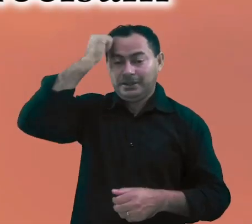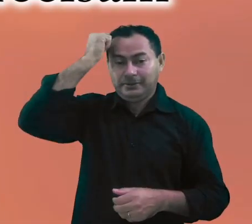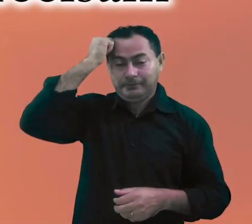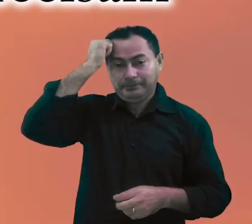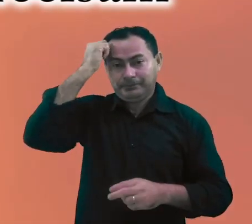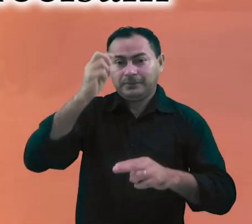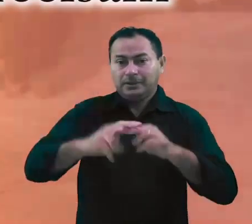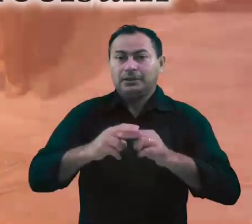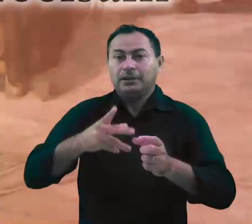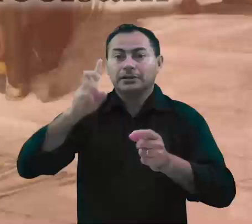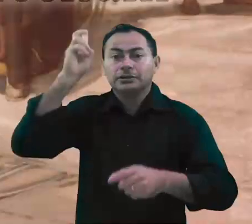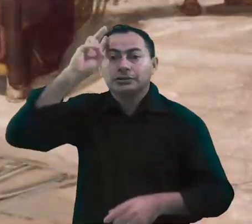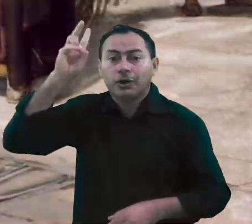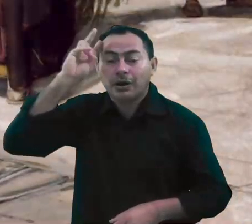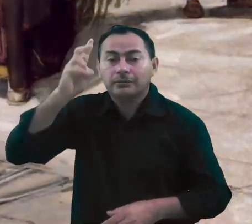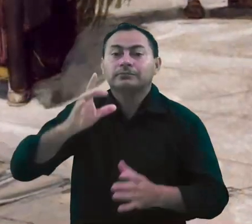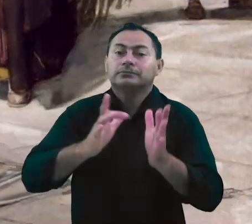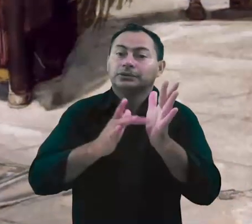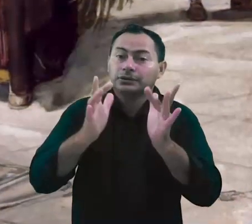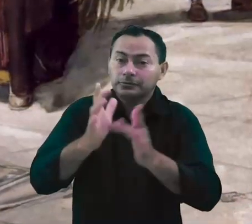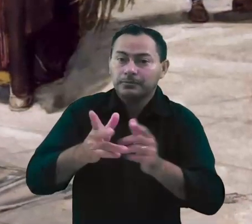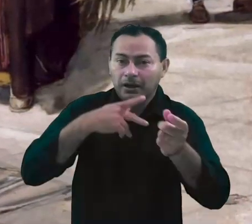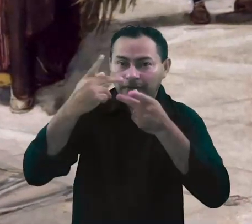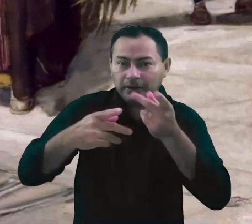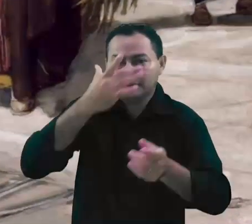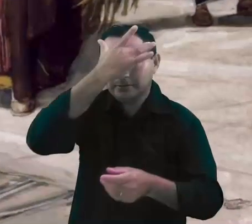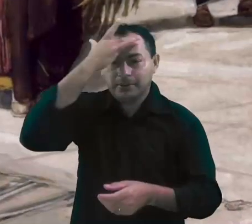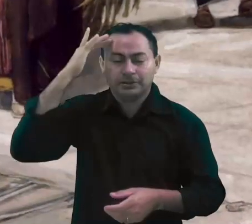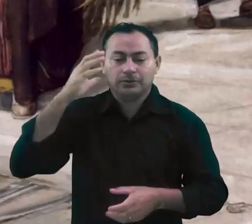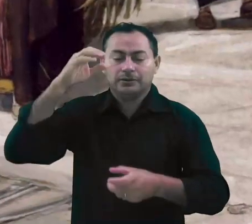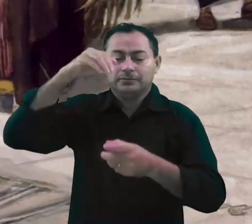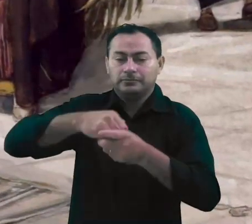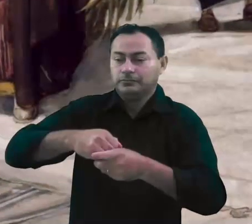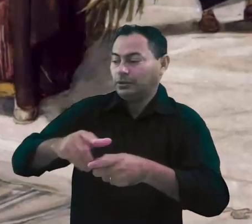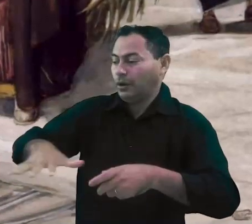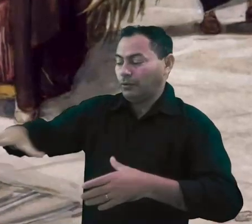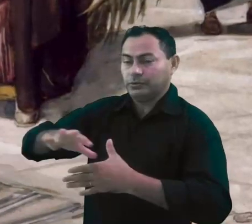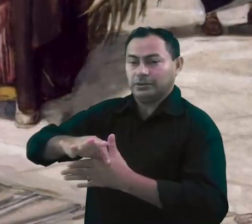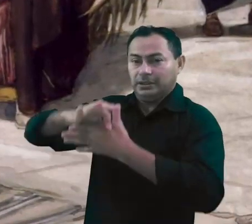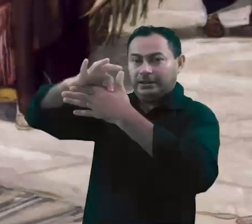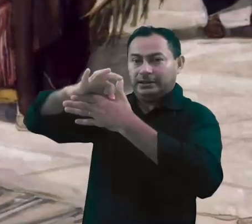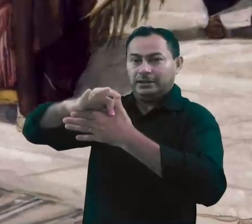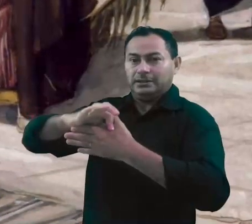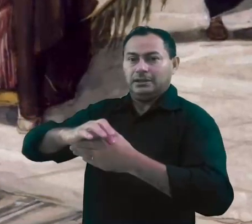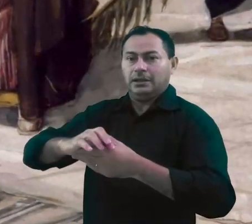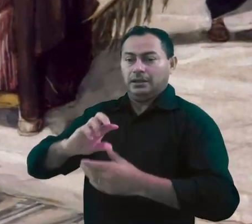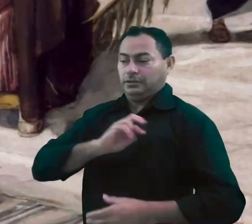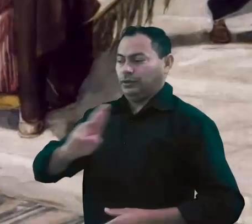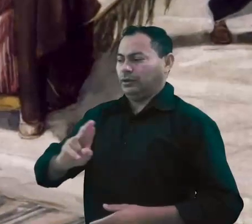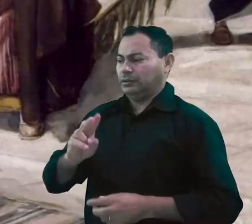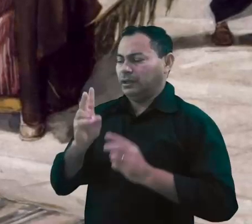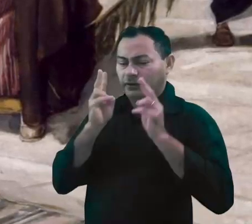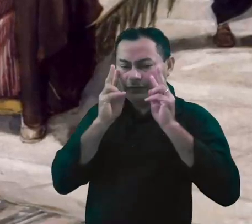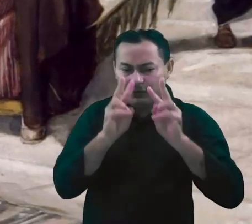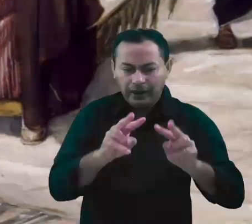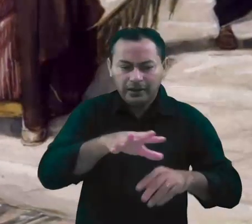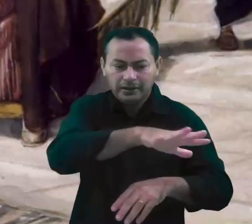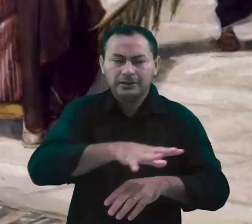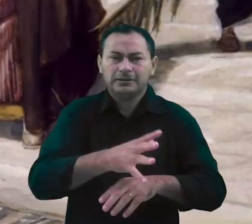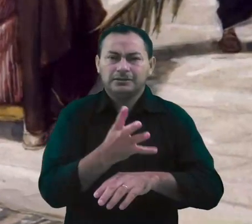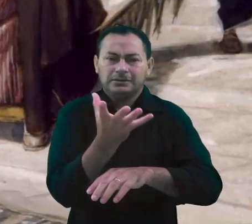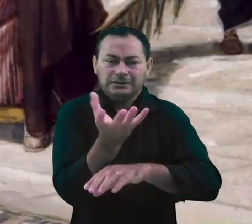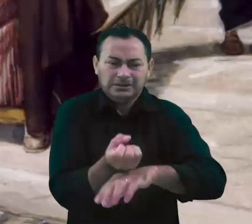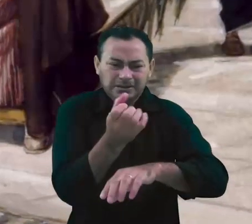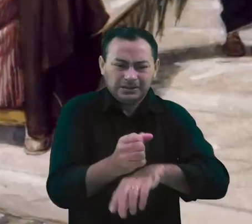arrepender-se. Através dessa parábola, Jesus estava dizendo às pessoas do círculo externo: quando vocês olham para os publicanos